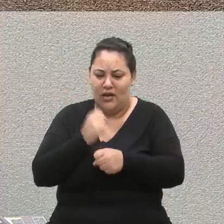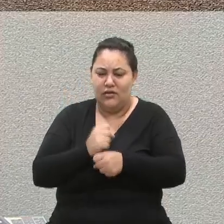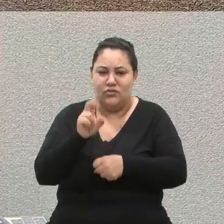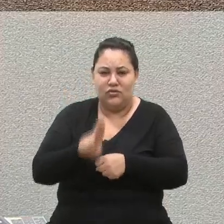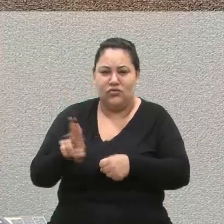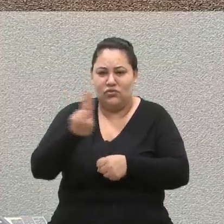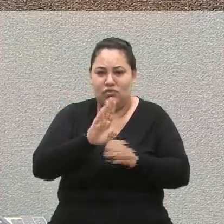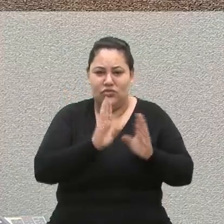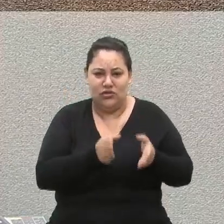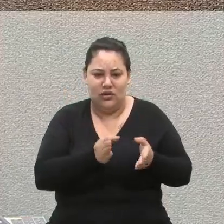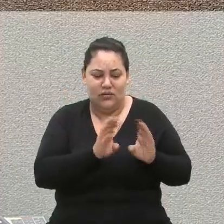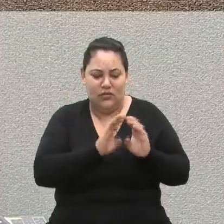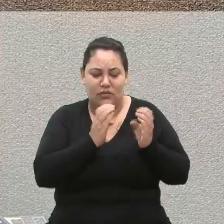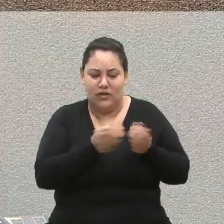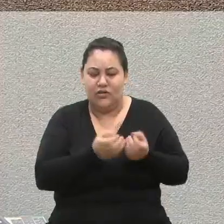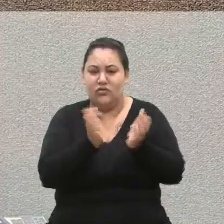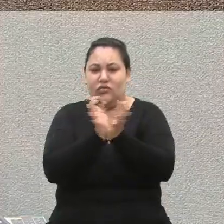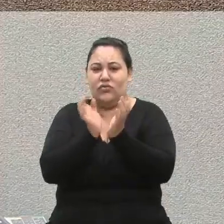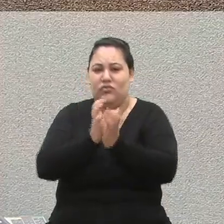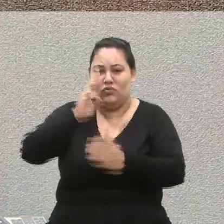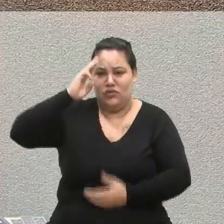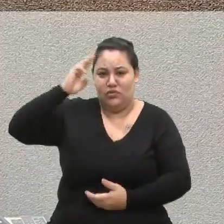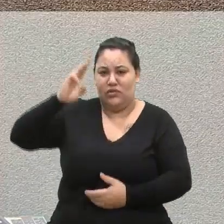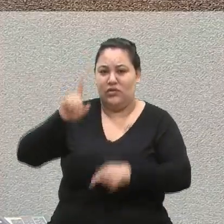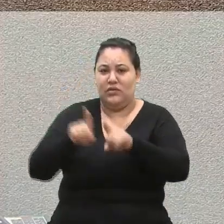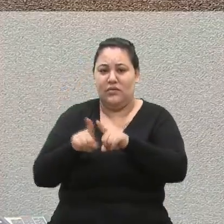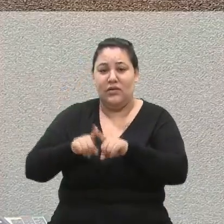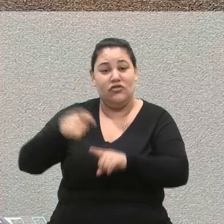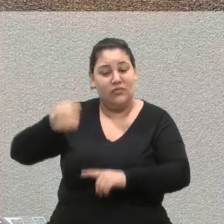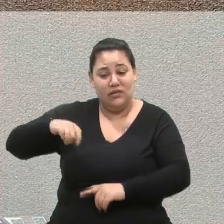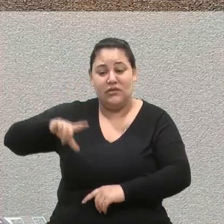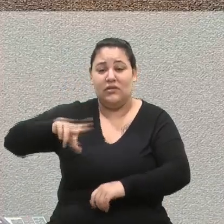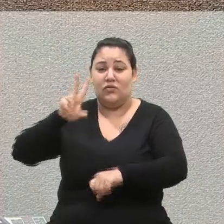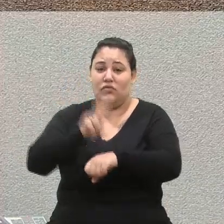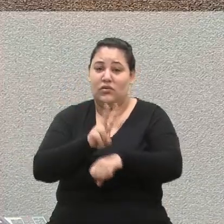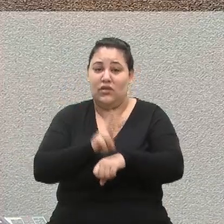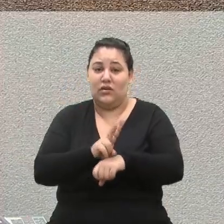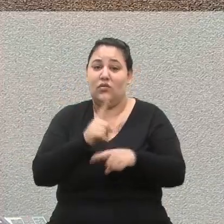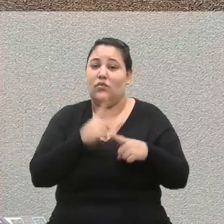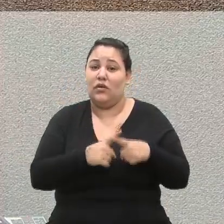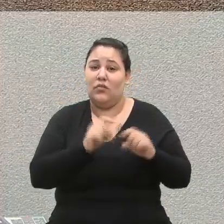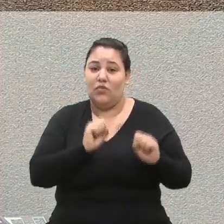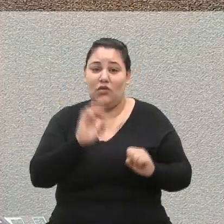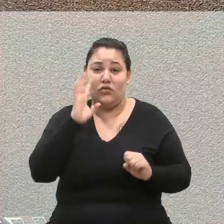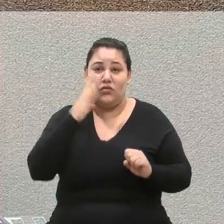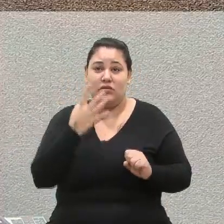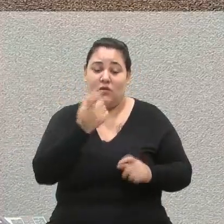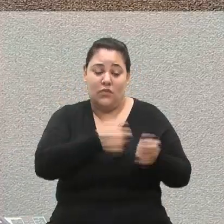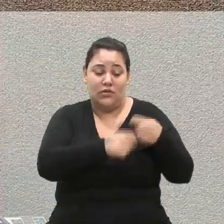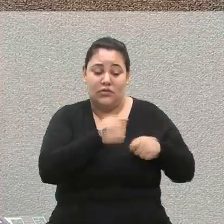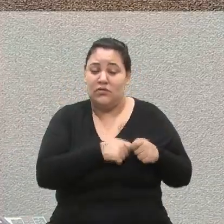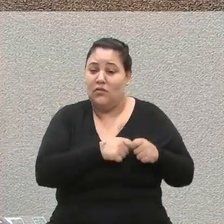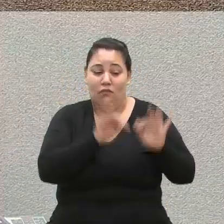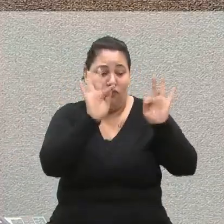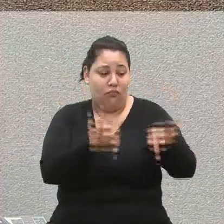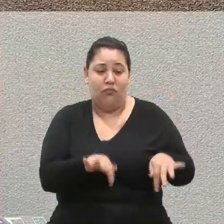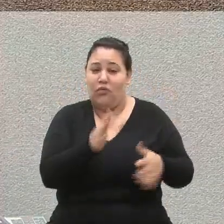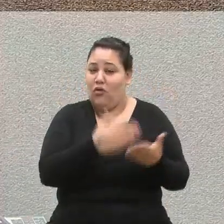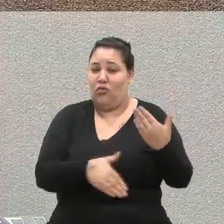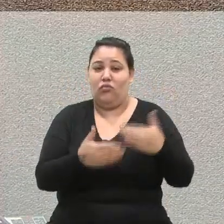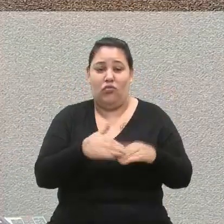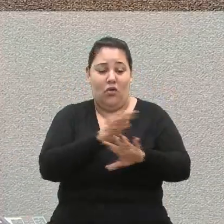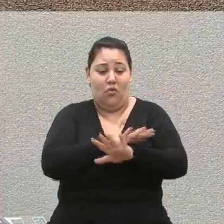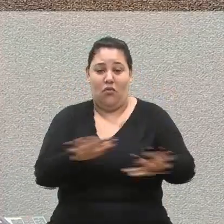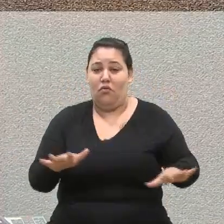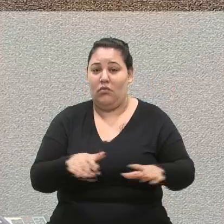pela comunidade, pelo grupo escoteiro. Então, a gente tem que ter cuidado, porque eventualmente vem uma administração aí que resolve acabar com tudo, né? E vamos